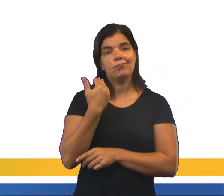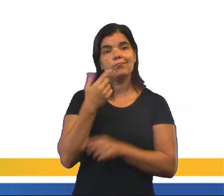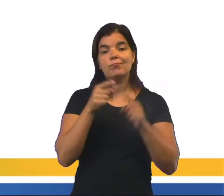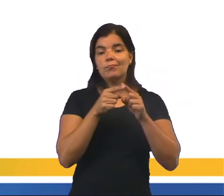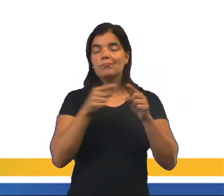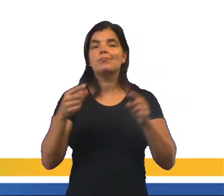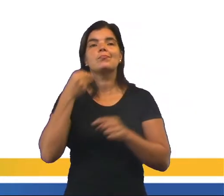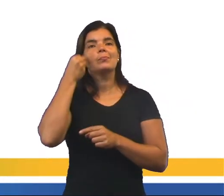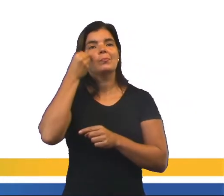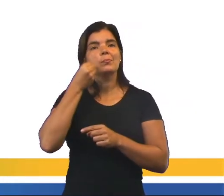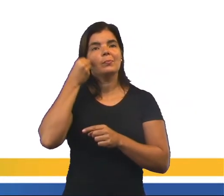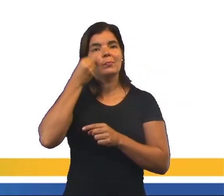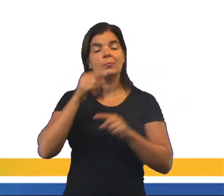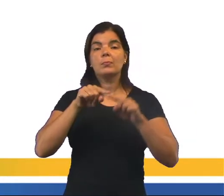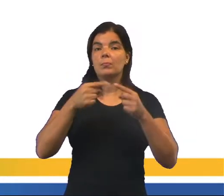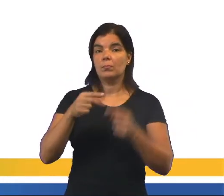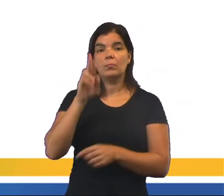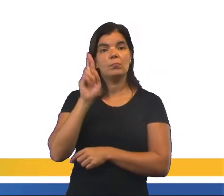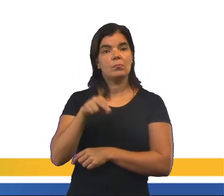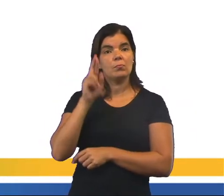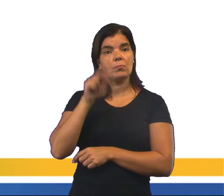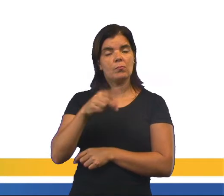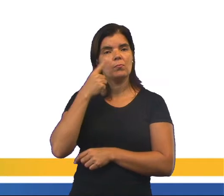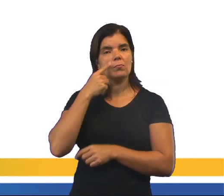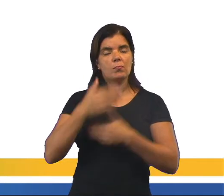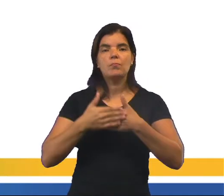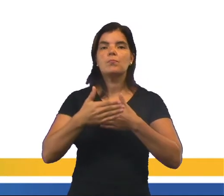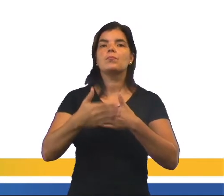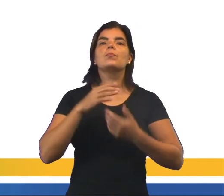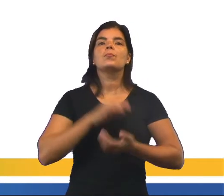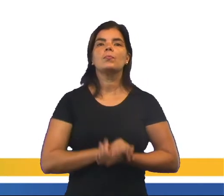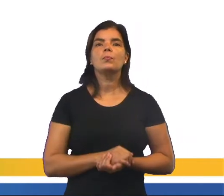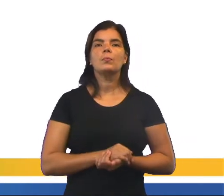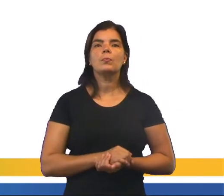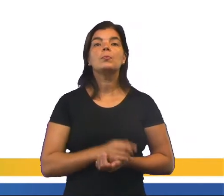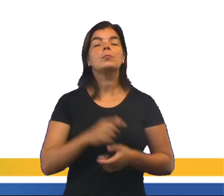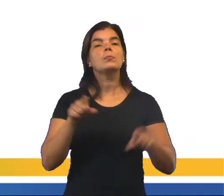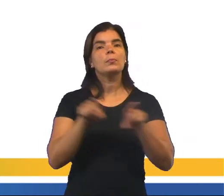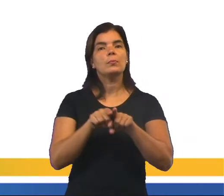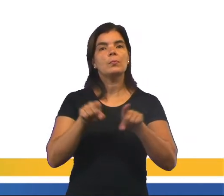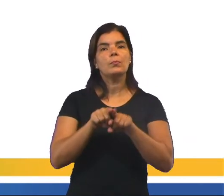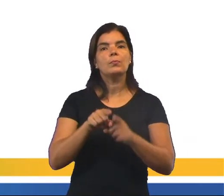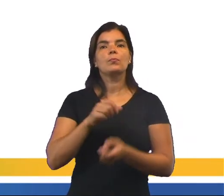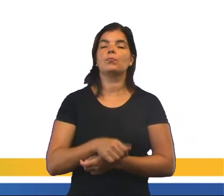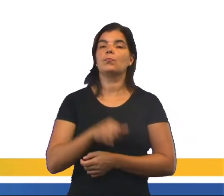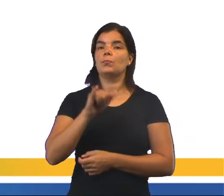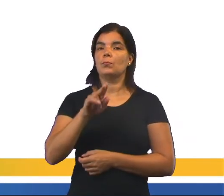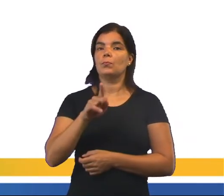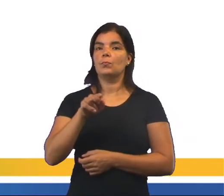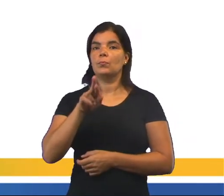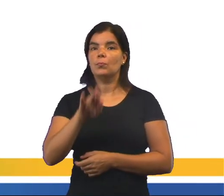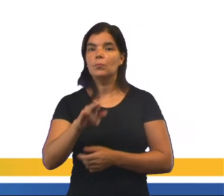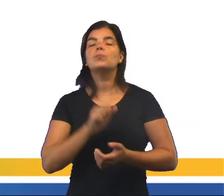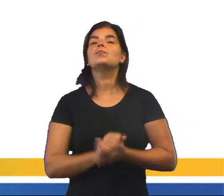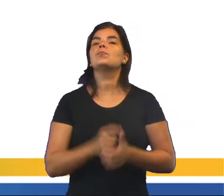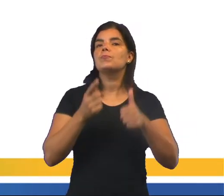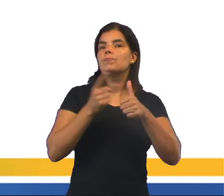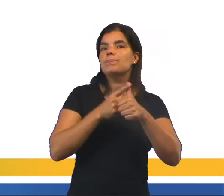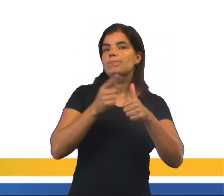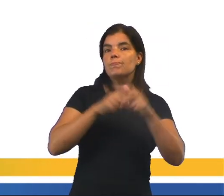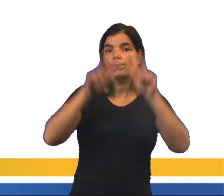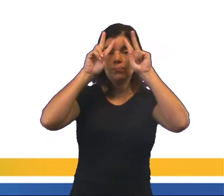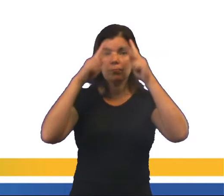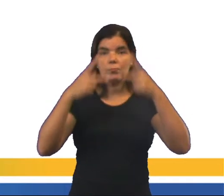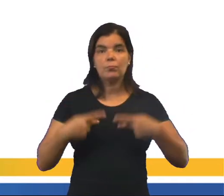nesse experimento. Só que a Rússia ela já começa na frente. Nós também tivemos Yuri Gagarin, que foi o primeiro